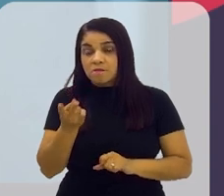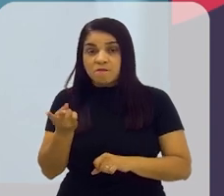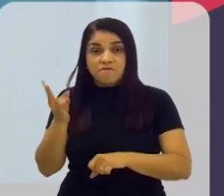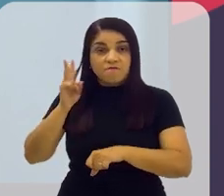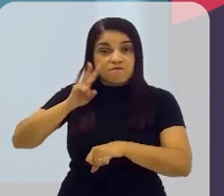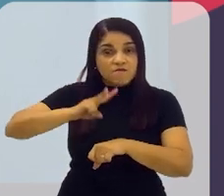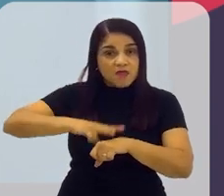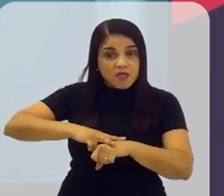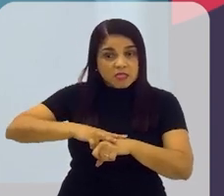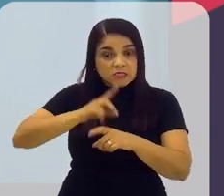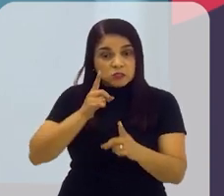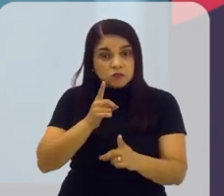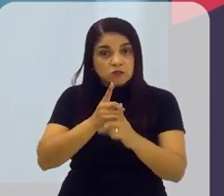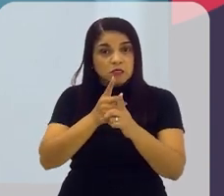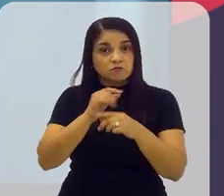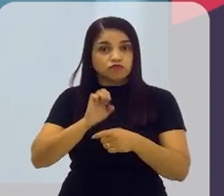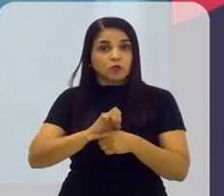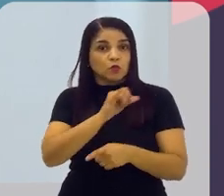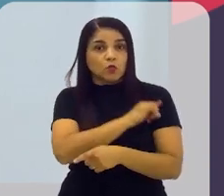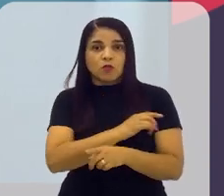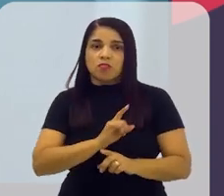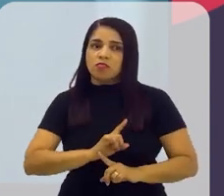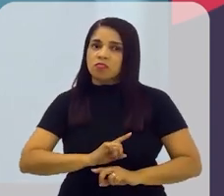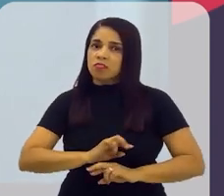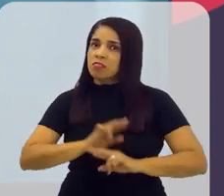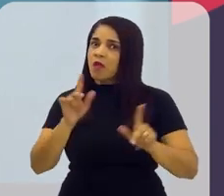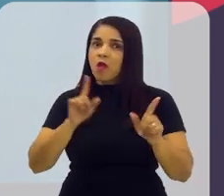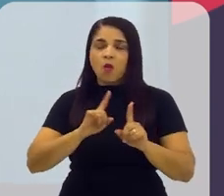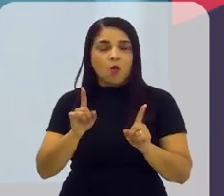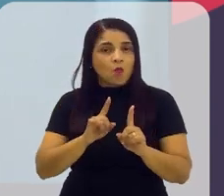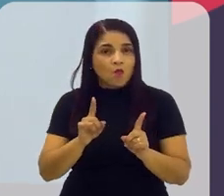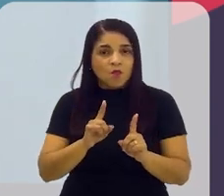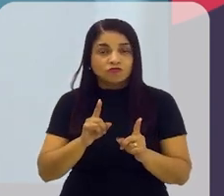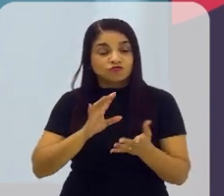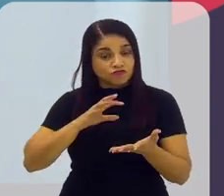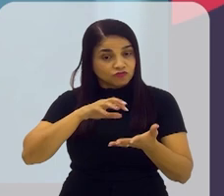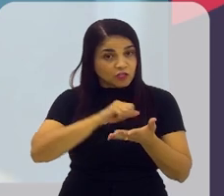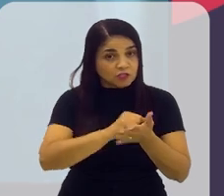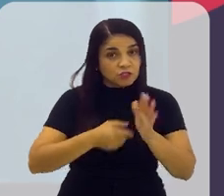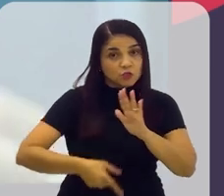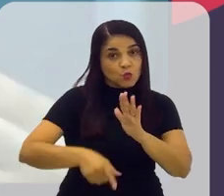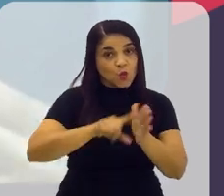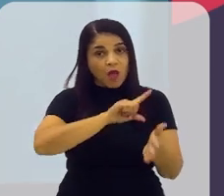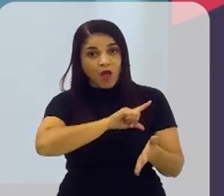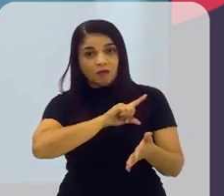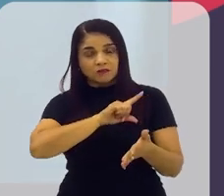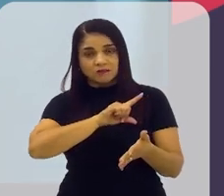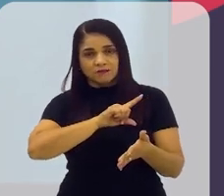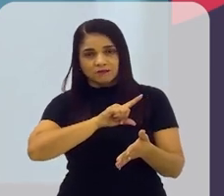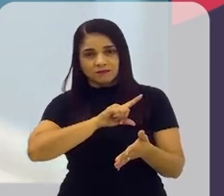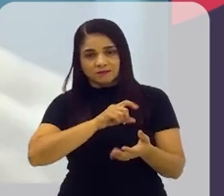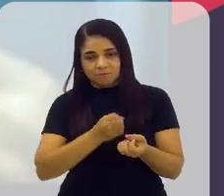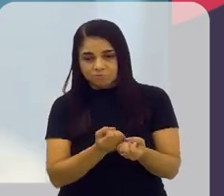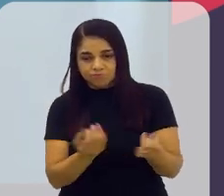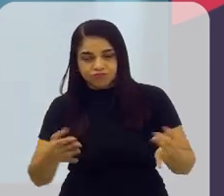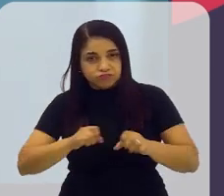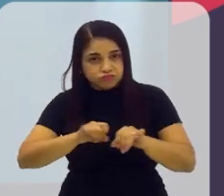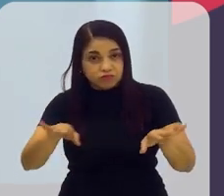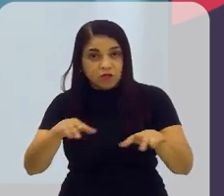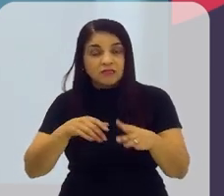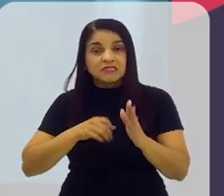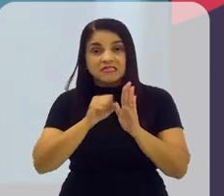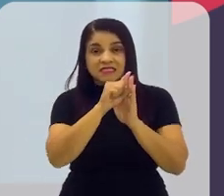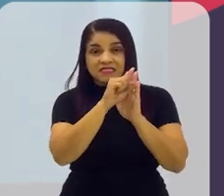era a primeira vez que a gente estava encontrando ela para o estado do Rio, só que não. Tinha um registro de ocorrência dela para o